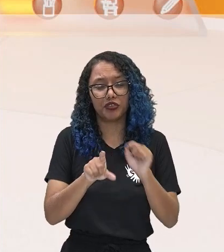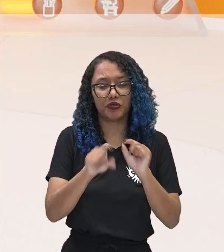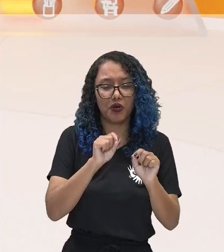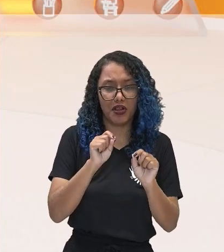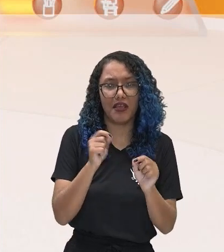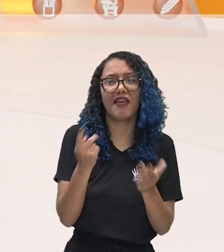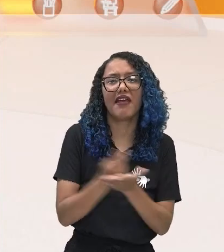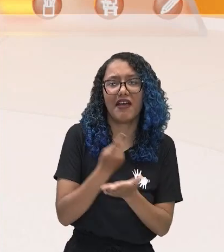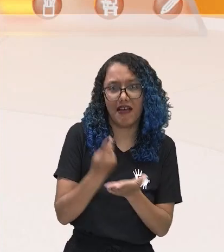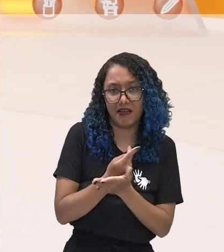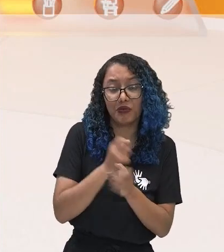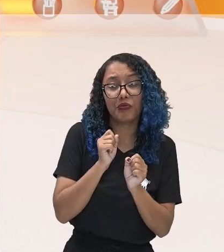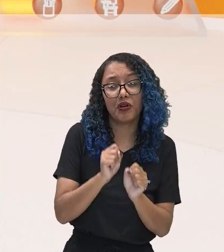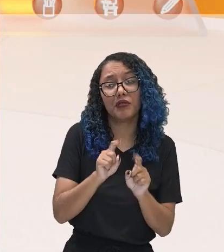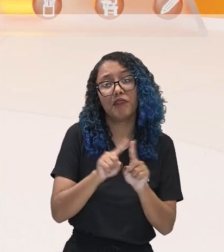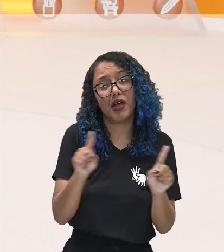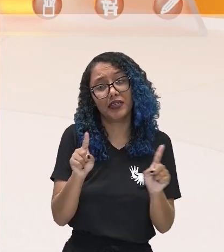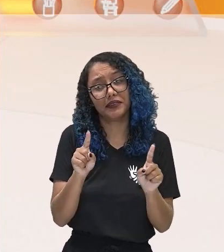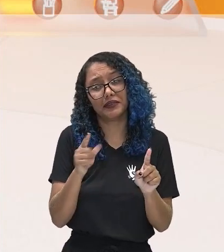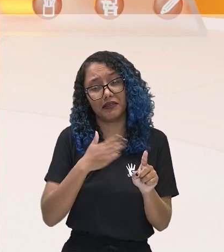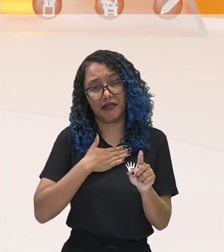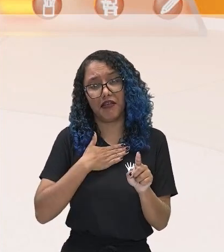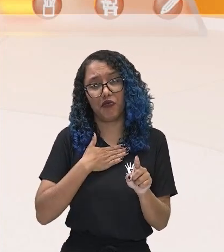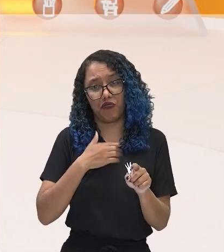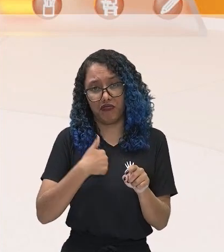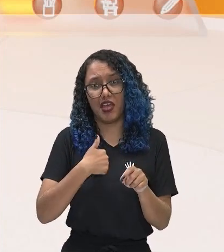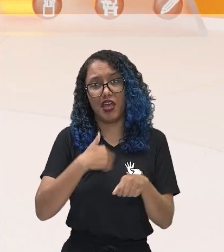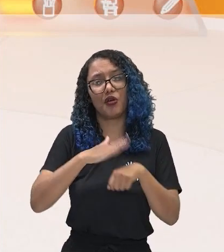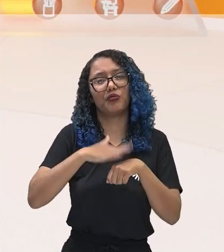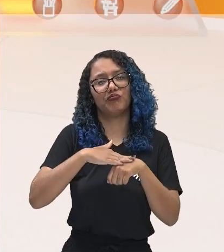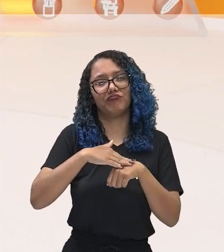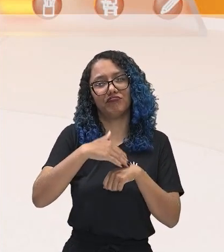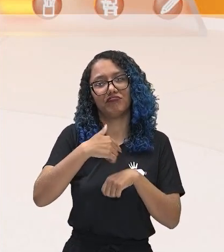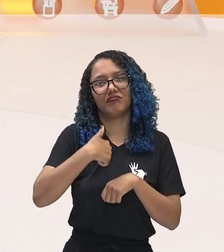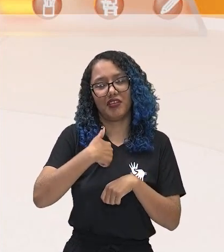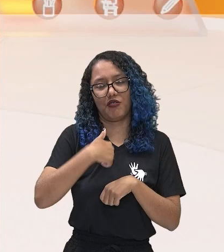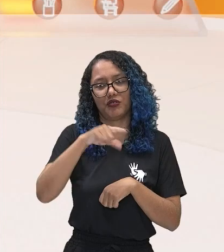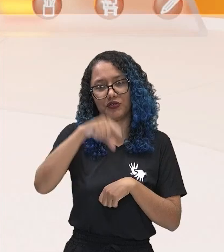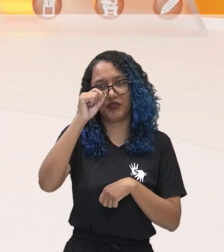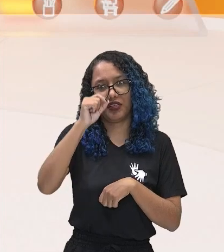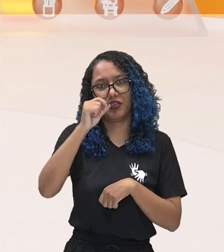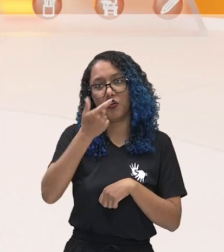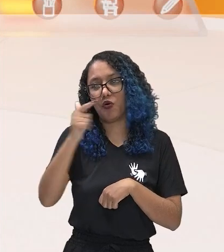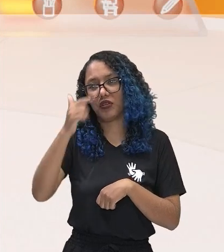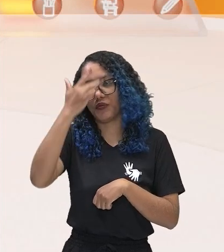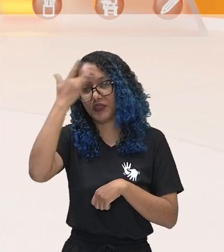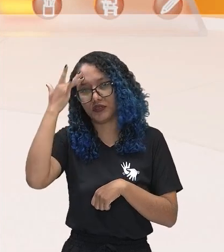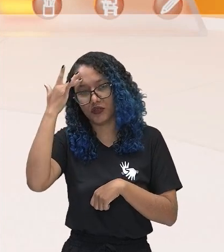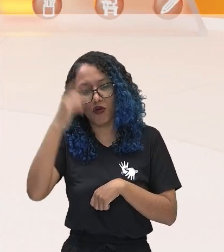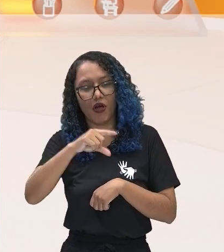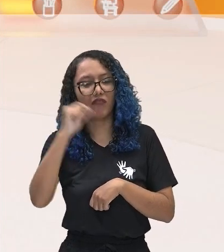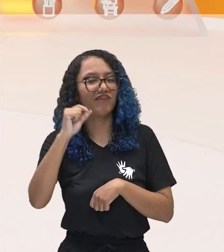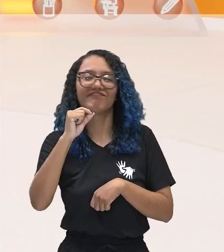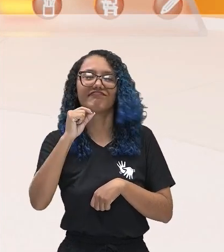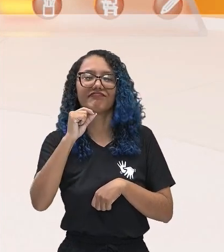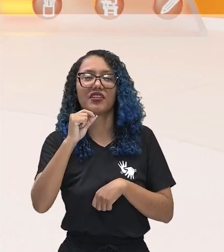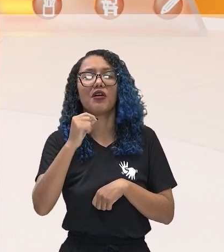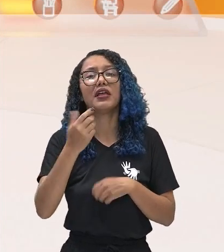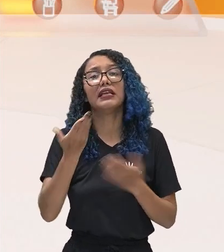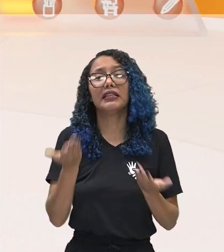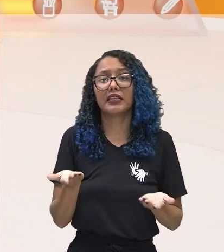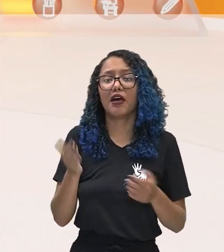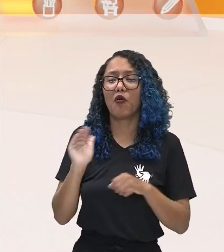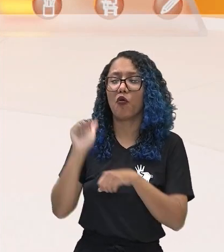escolha, né? Não foi ninguém que fez por mim. Então, eu não posso botar a culpa em ninguém